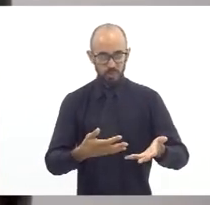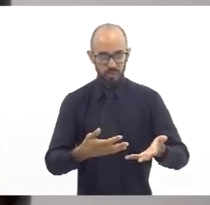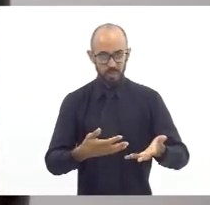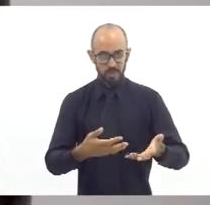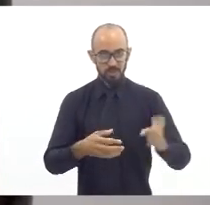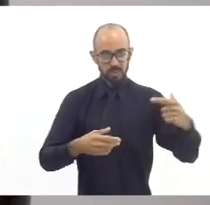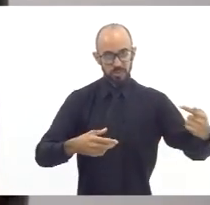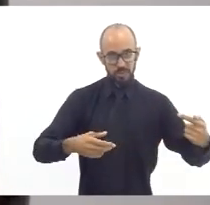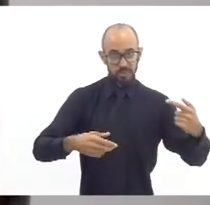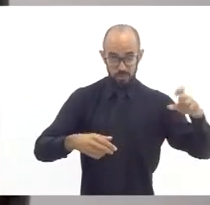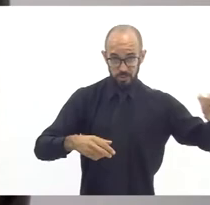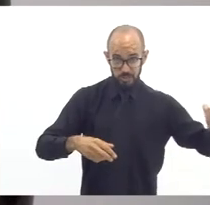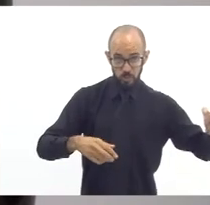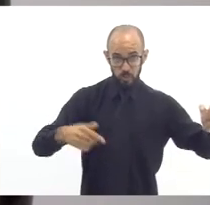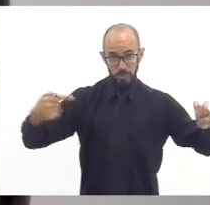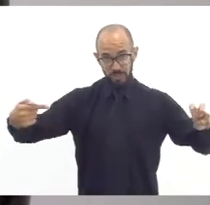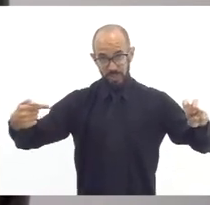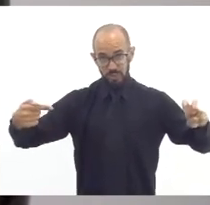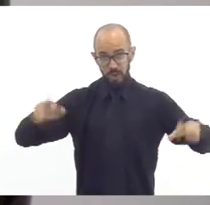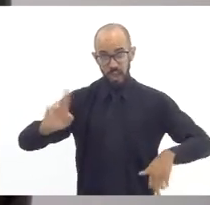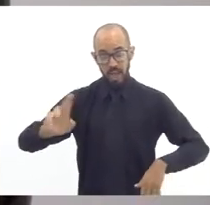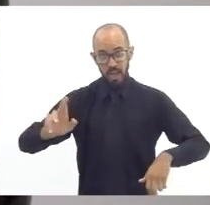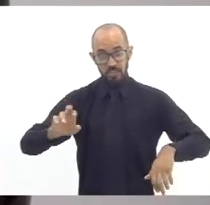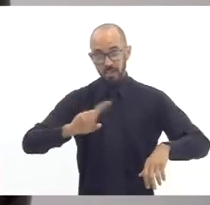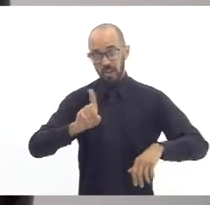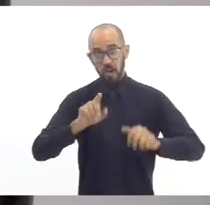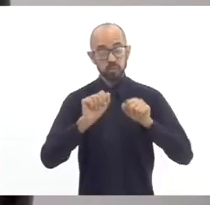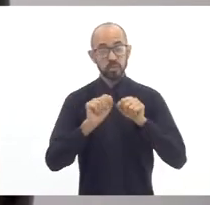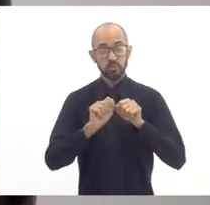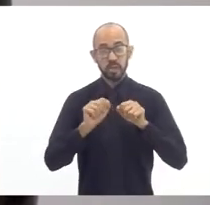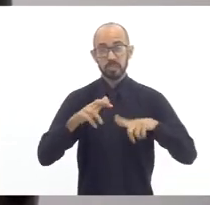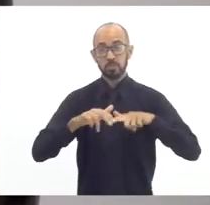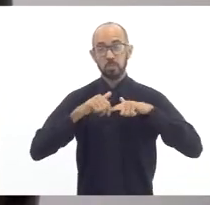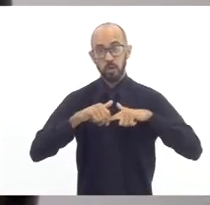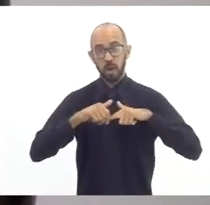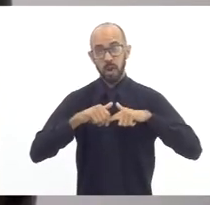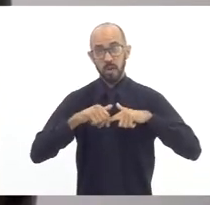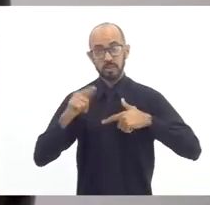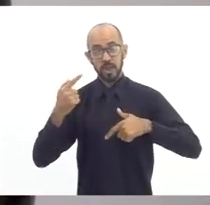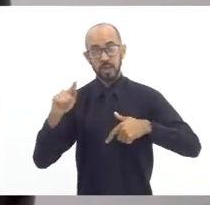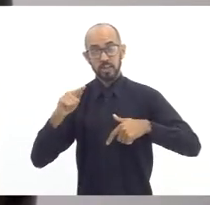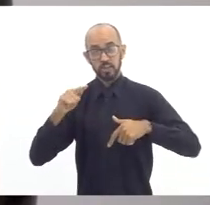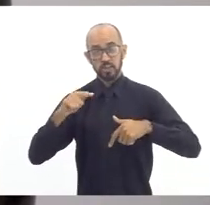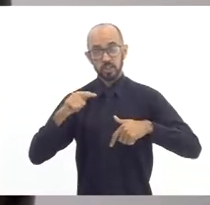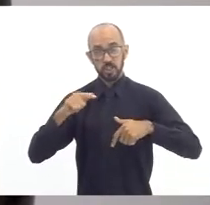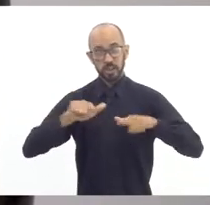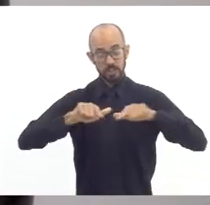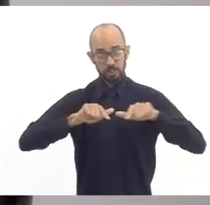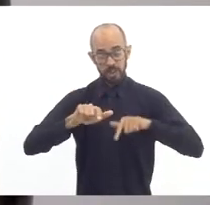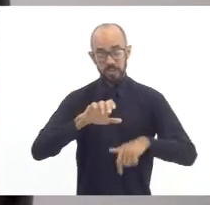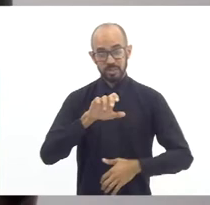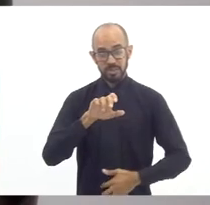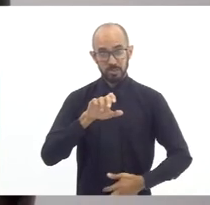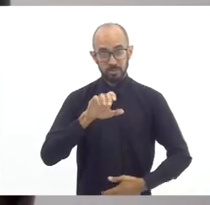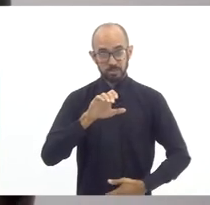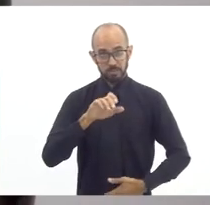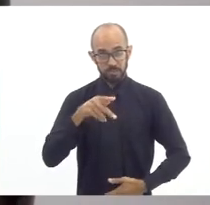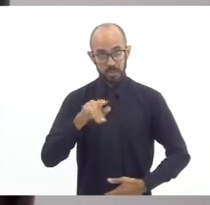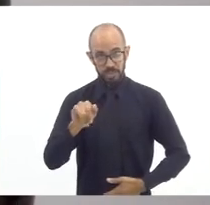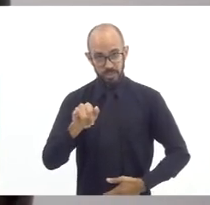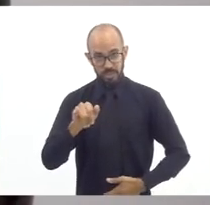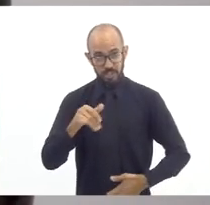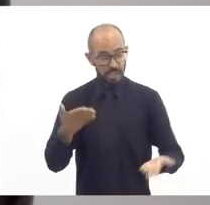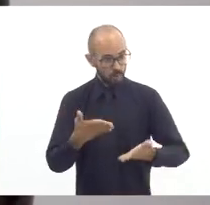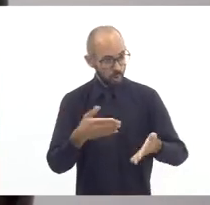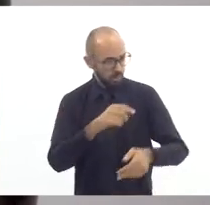para 7, que não foi efetuada, até em virtude da própria garantia aqui dos trabalhos da própria CPI. Aí, quando chega em determinado momento